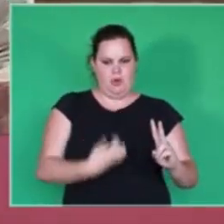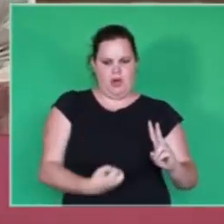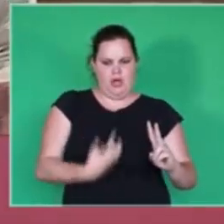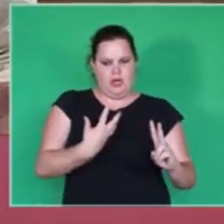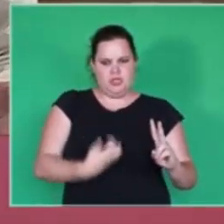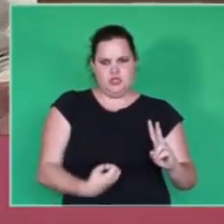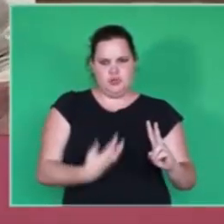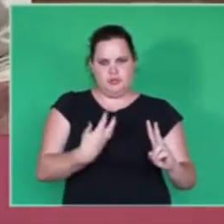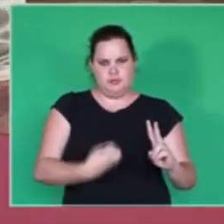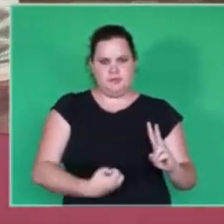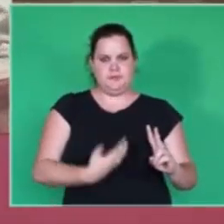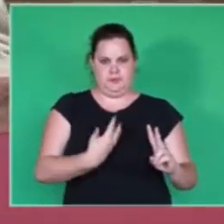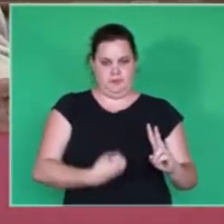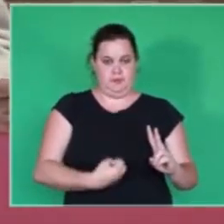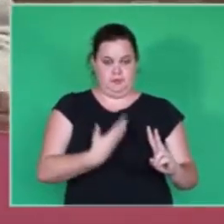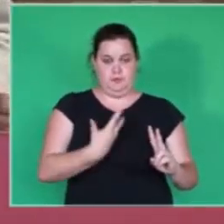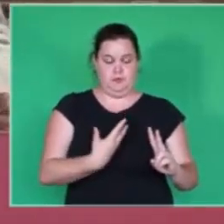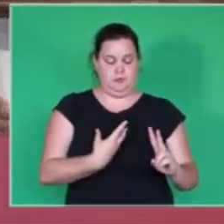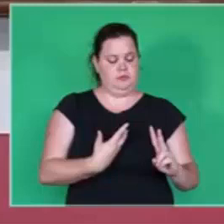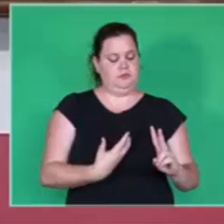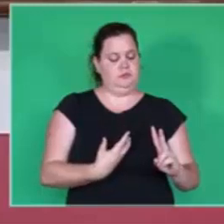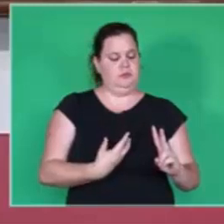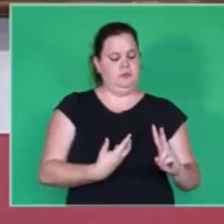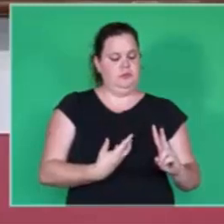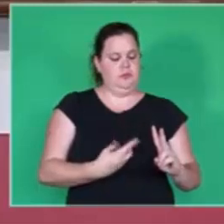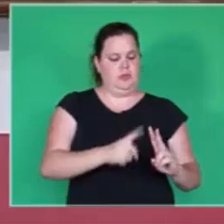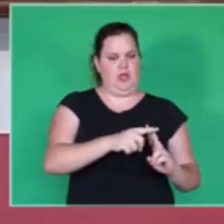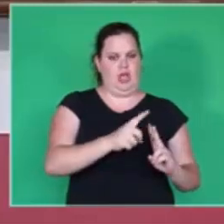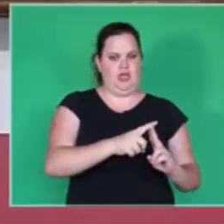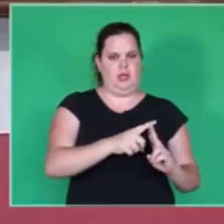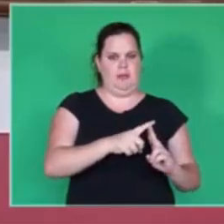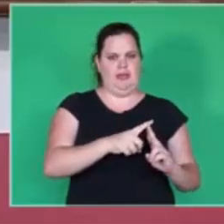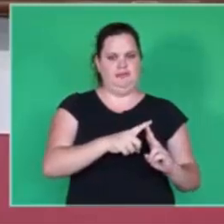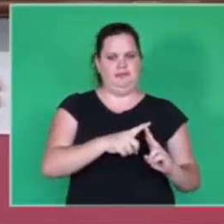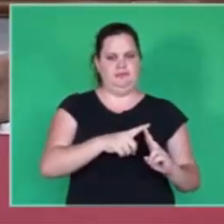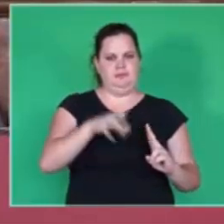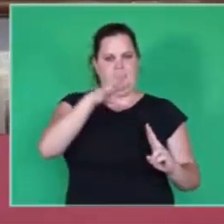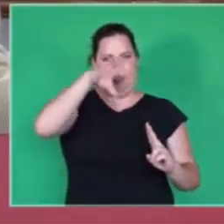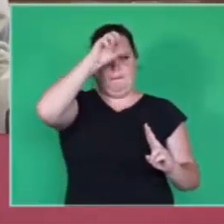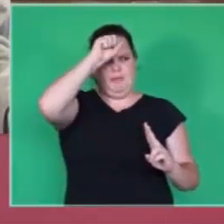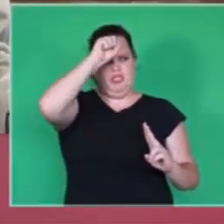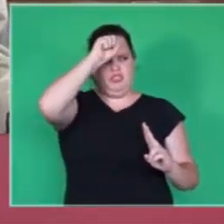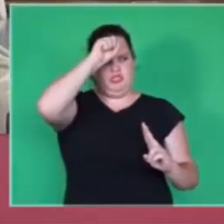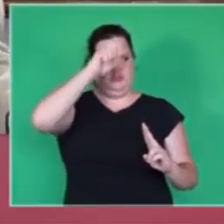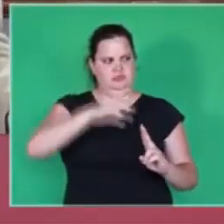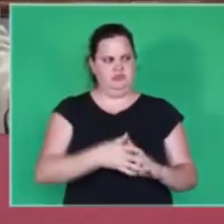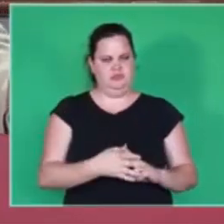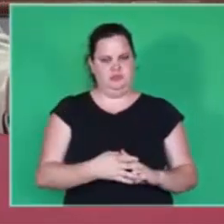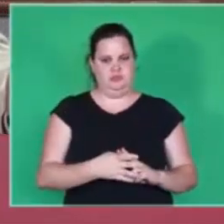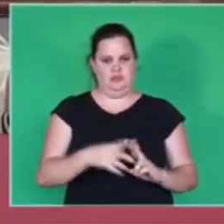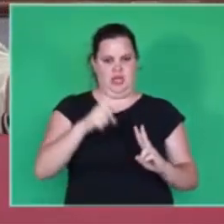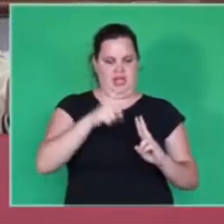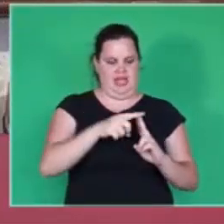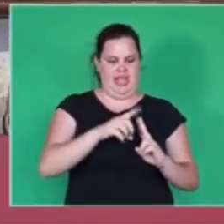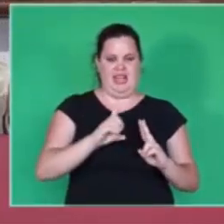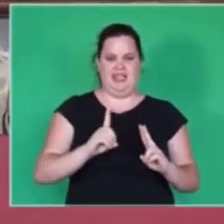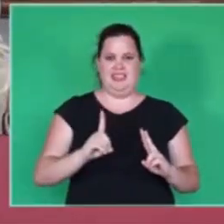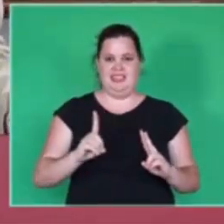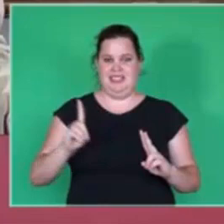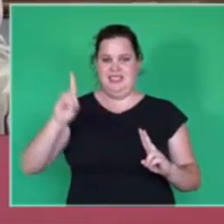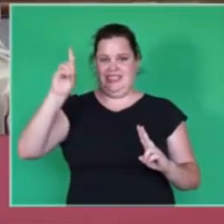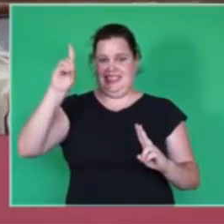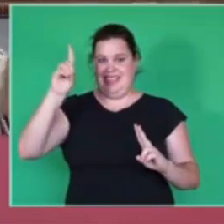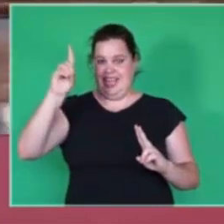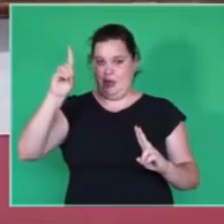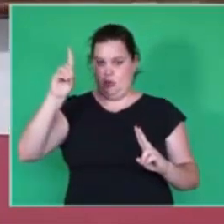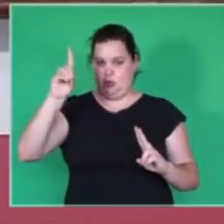a origem era poética e mística. Então, quando ele usava a palavra Deus, ele não usava Deus, ele usava a palavra no